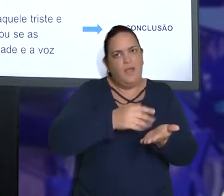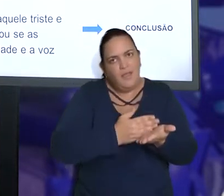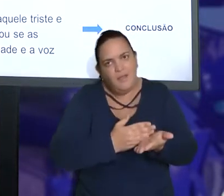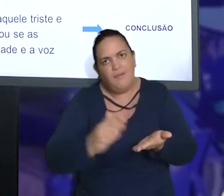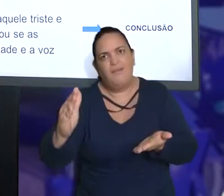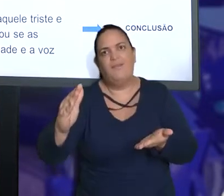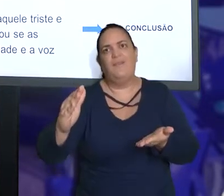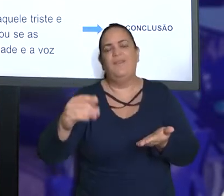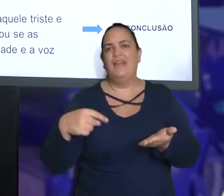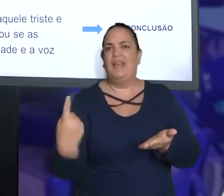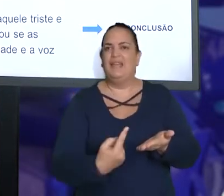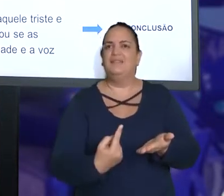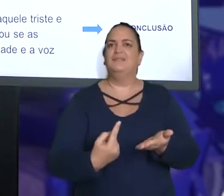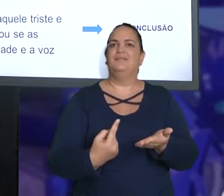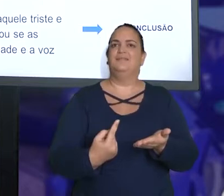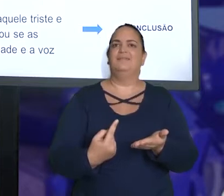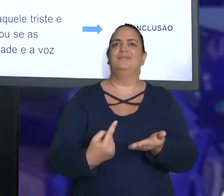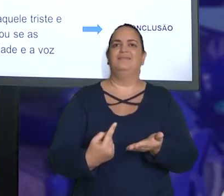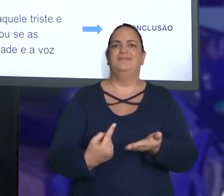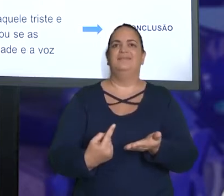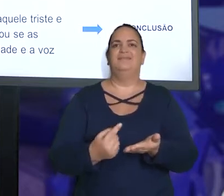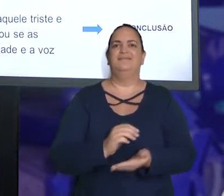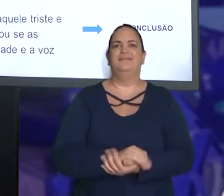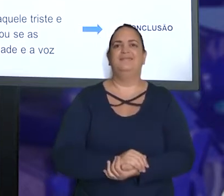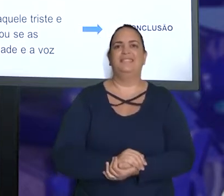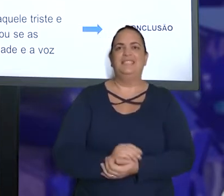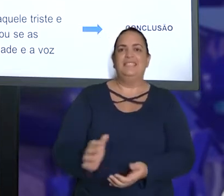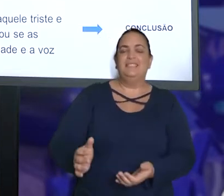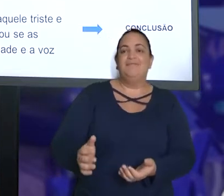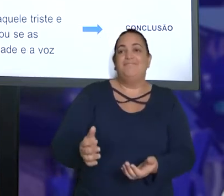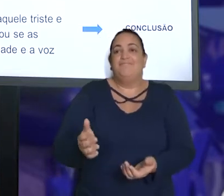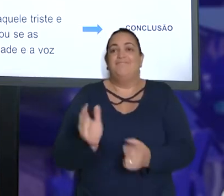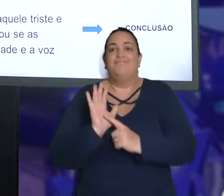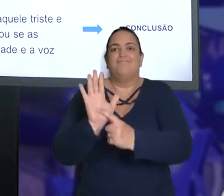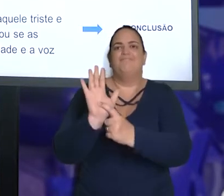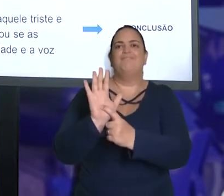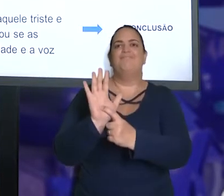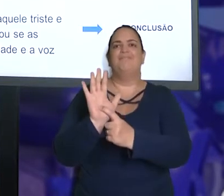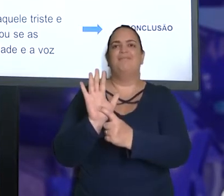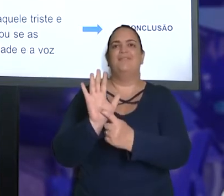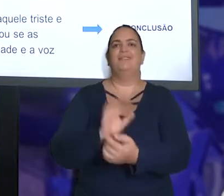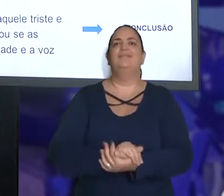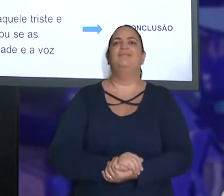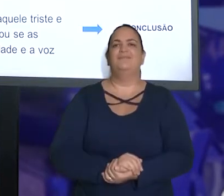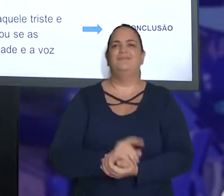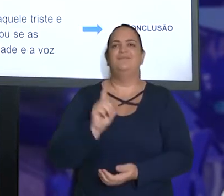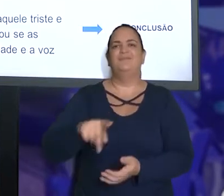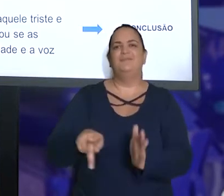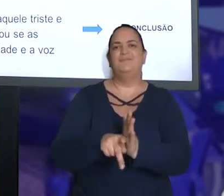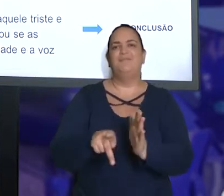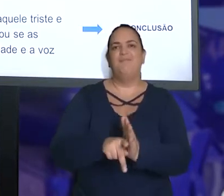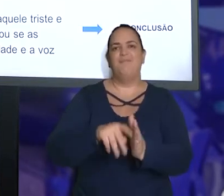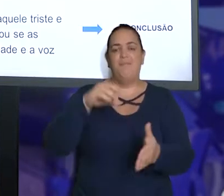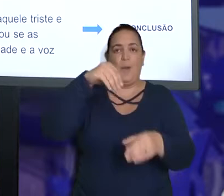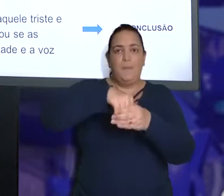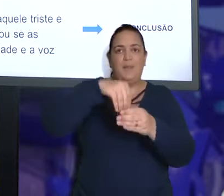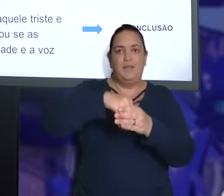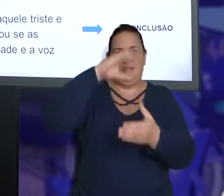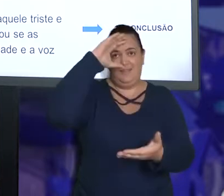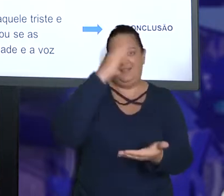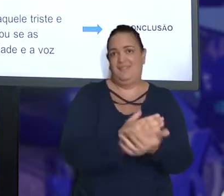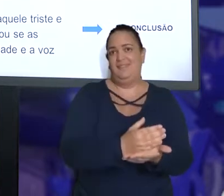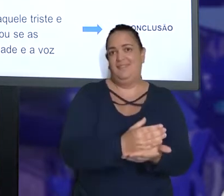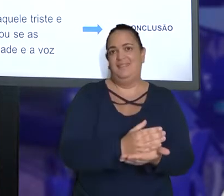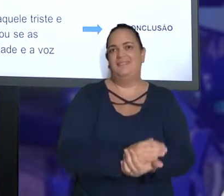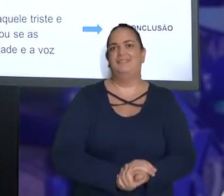tentar convencer nós, leitores desta carta, de que o que ele está falando aqui condiz com a tese que ele apresentou neste parágrafo.